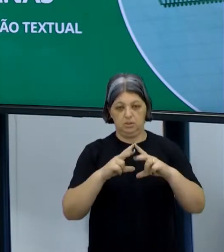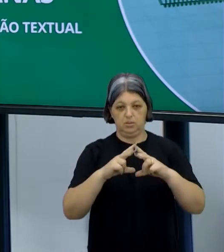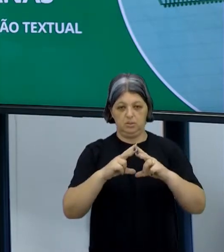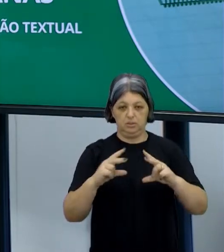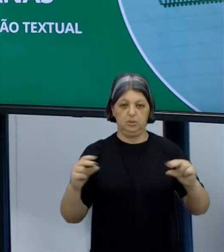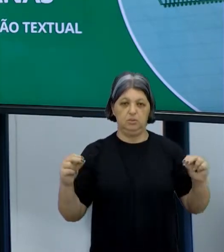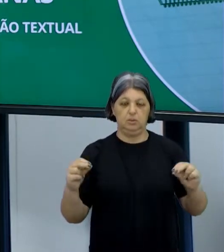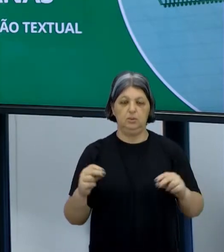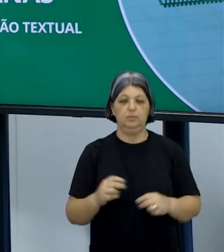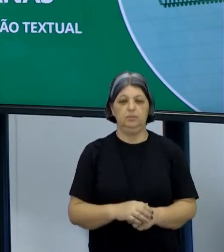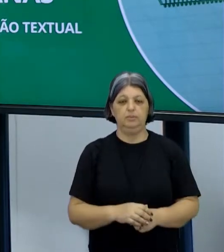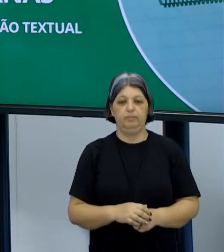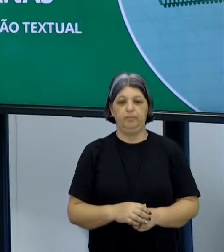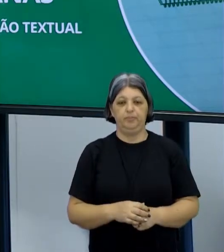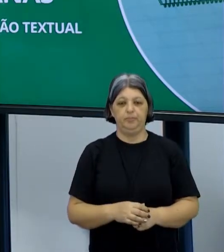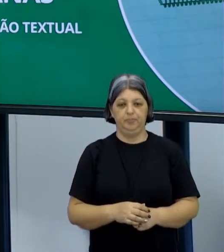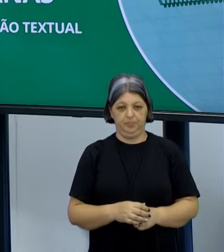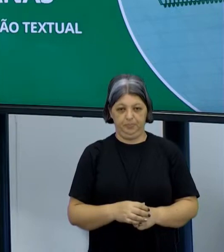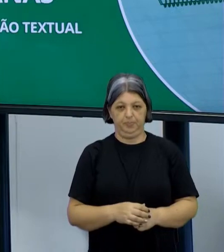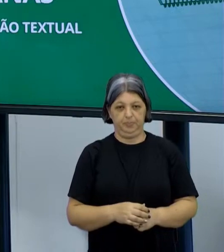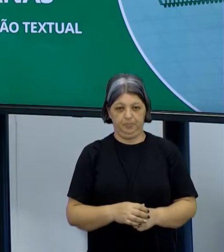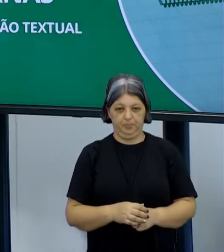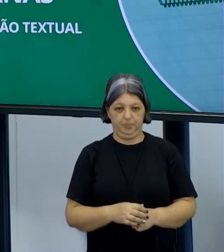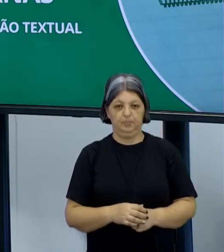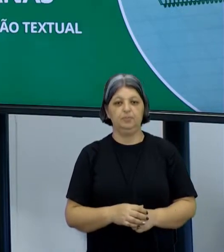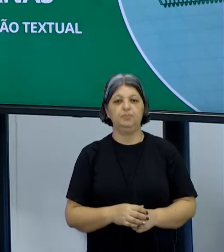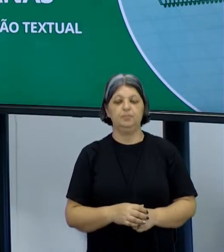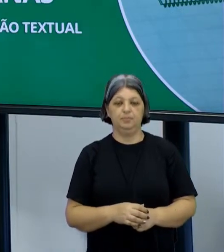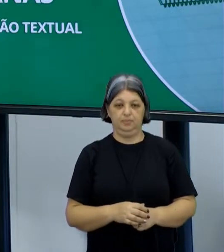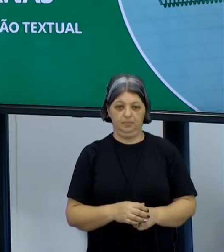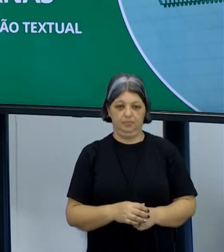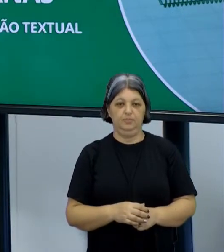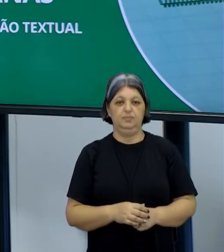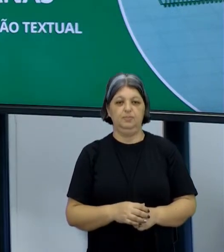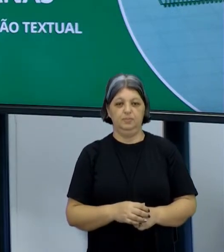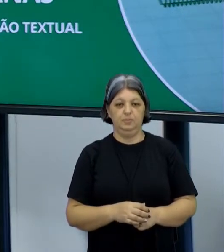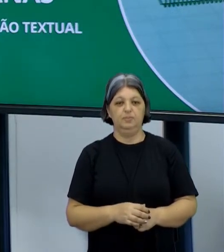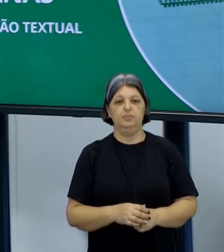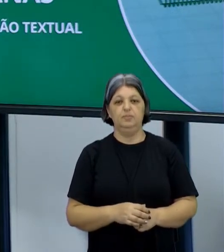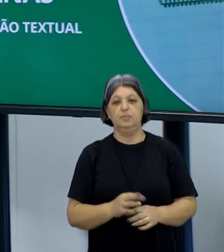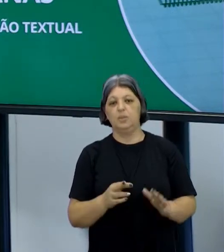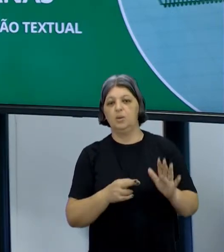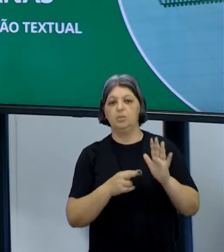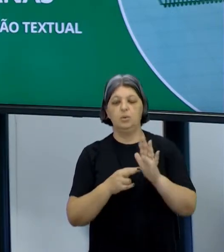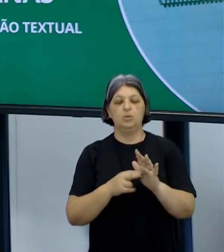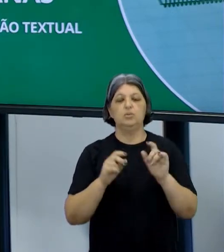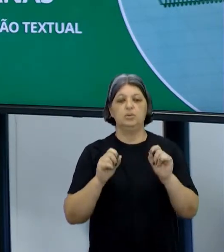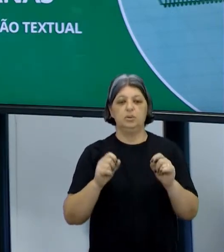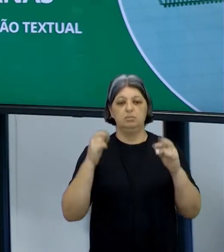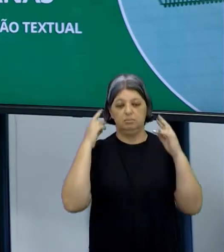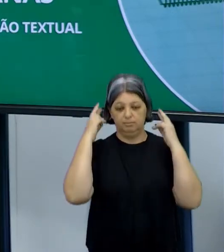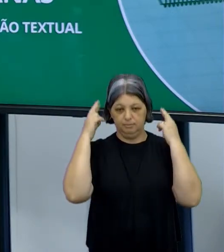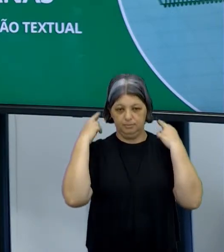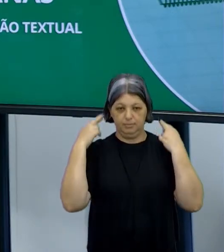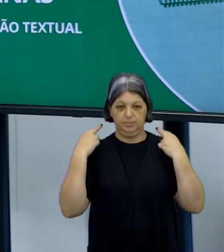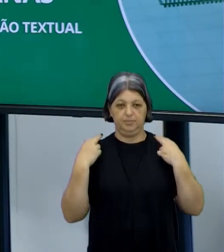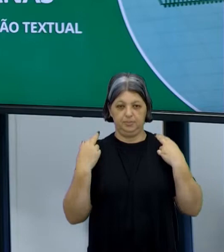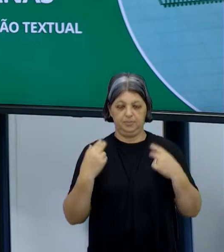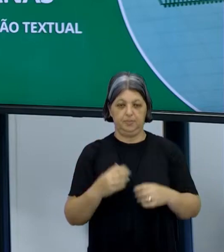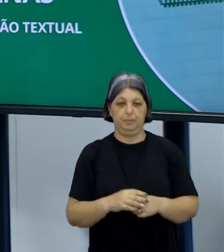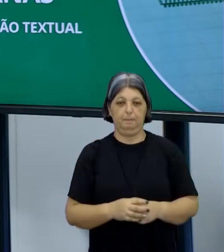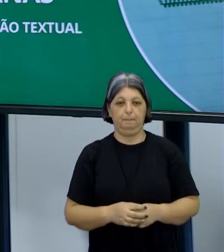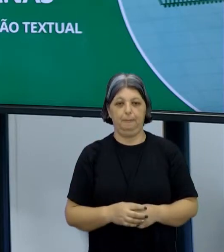sapatinho claro. O meu sinal é esse aqui, que representa aí os meus cachos quando o meu cabelo está solto.